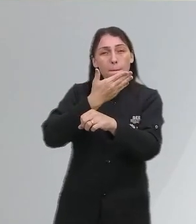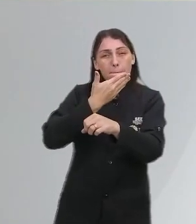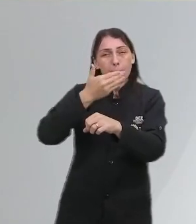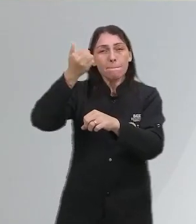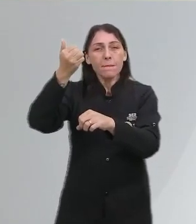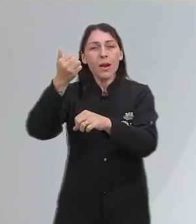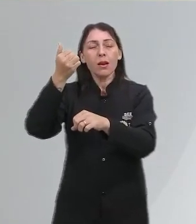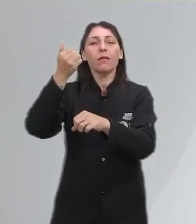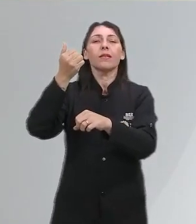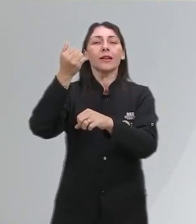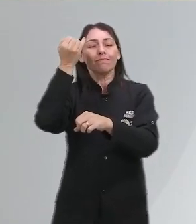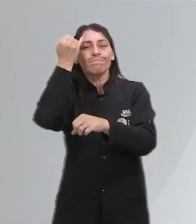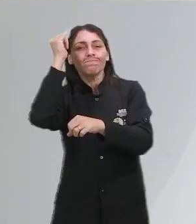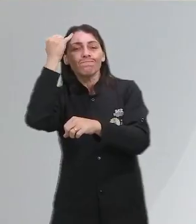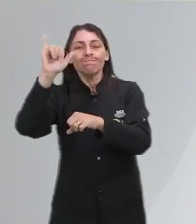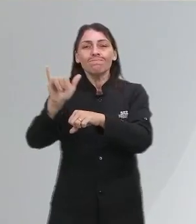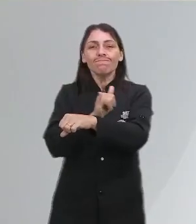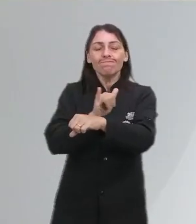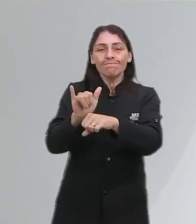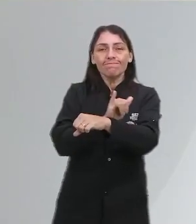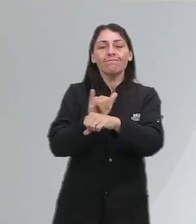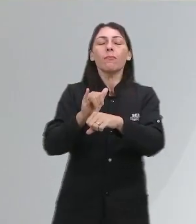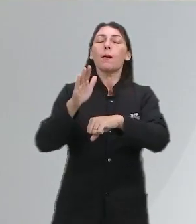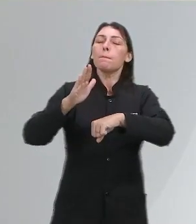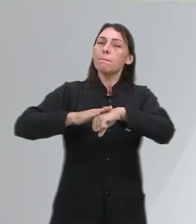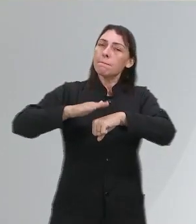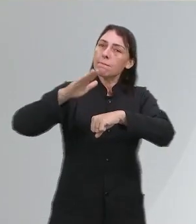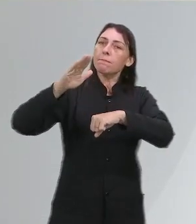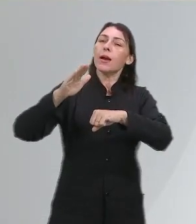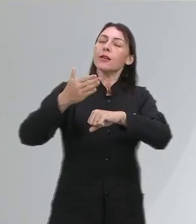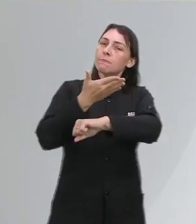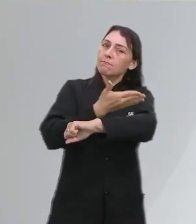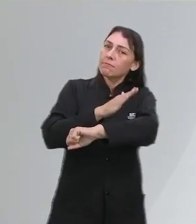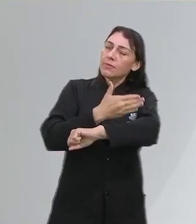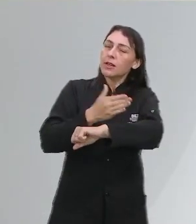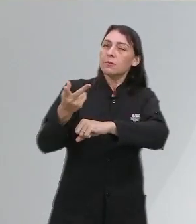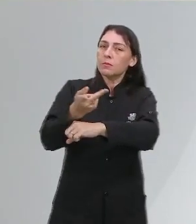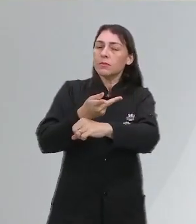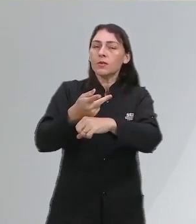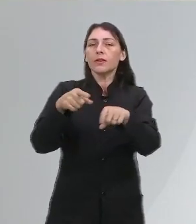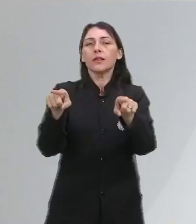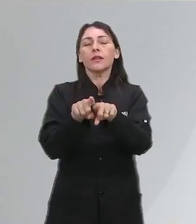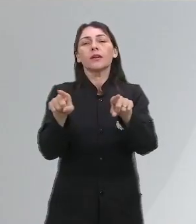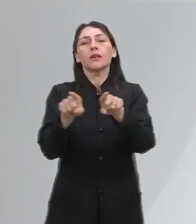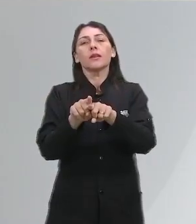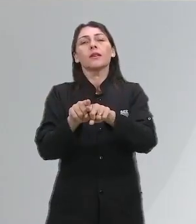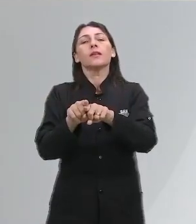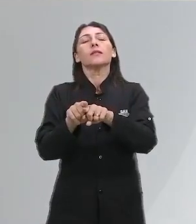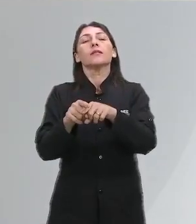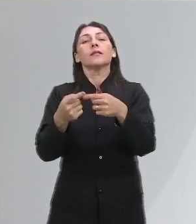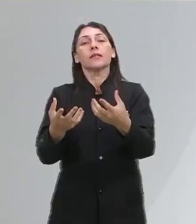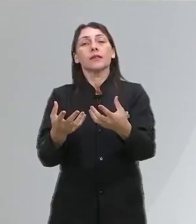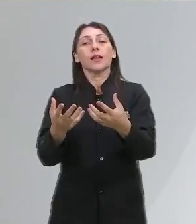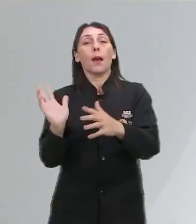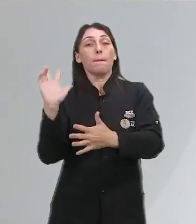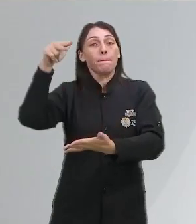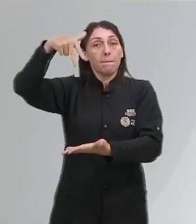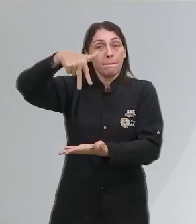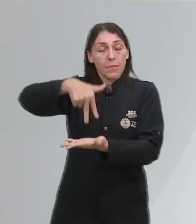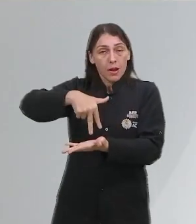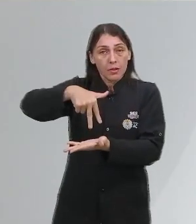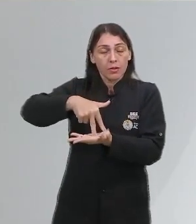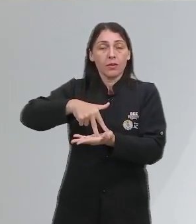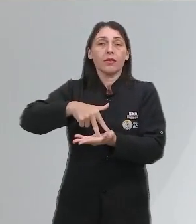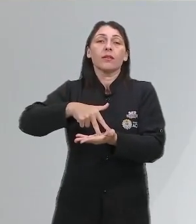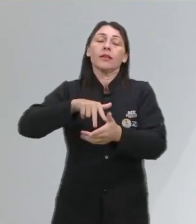criar diretrizes, direcionamentos um pouco mais práticos e buscar nos colocar de forma protagonista em